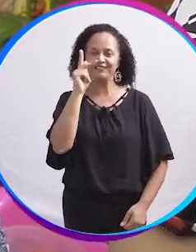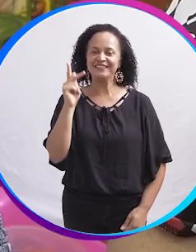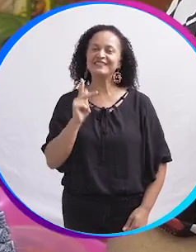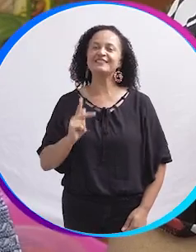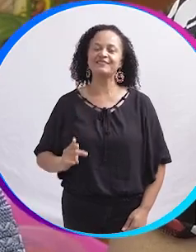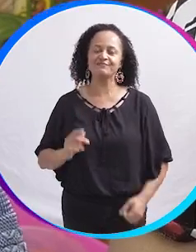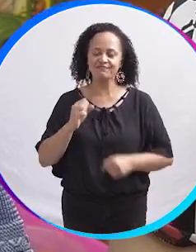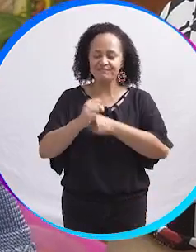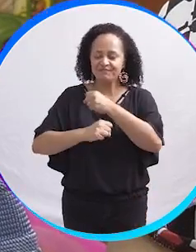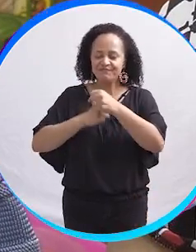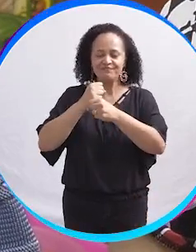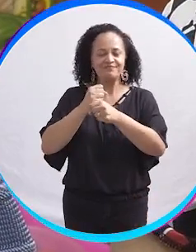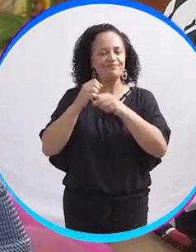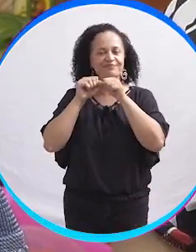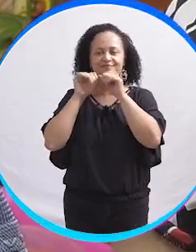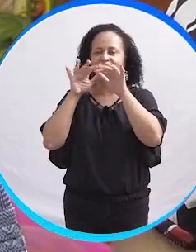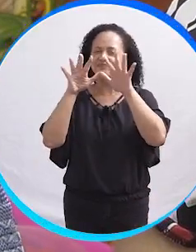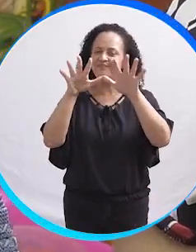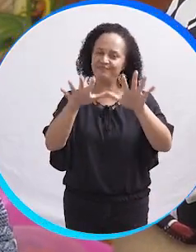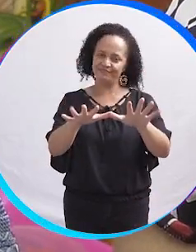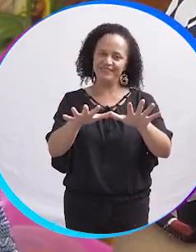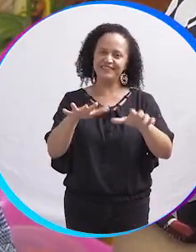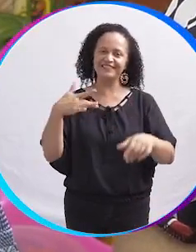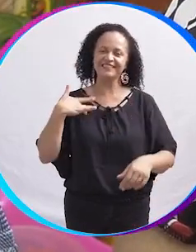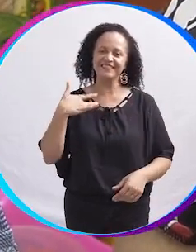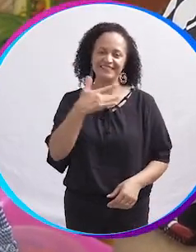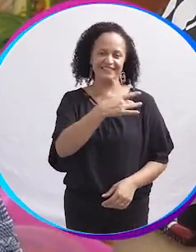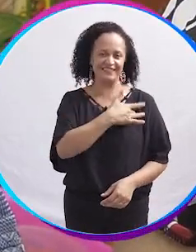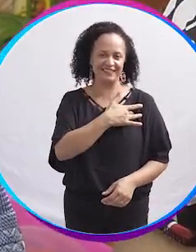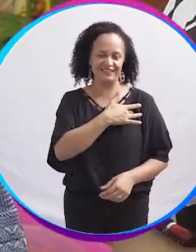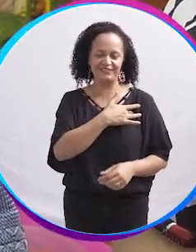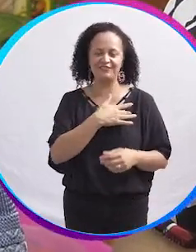ano novo abençoado, com